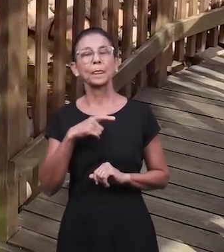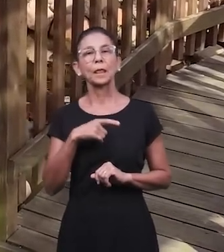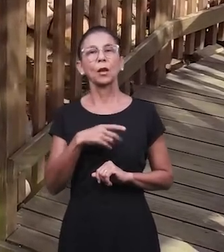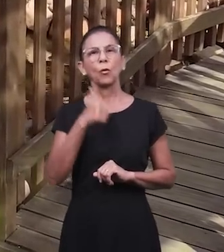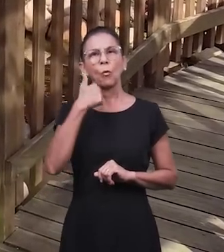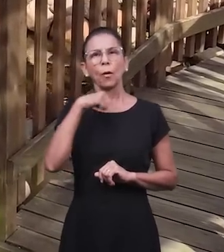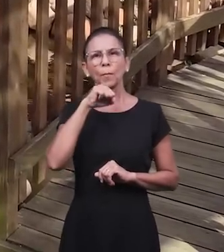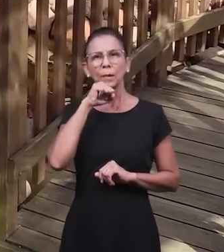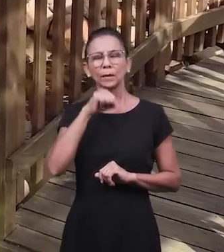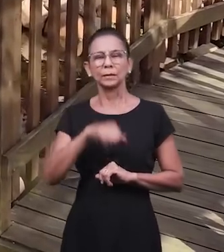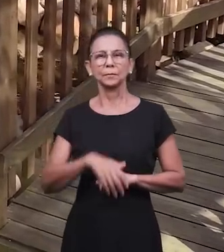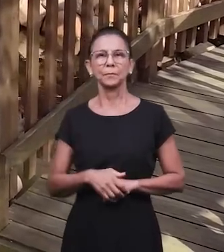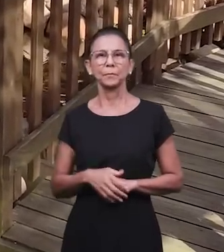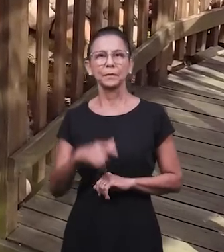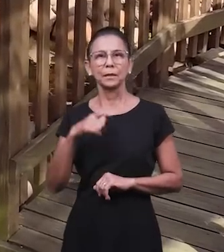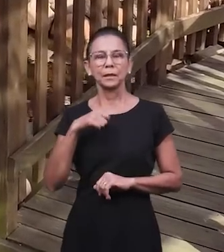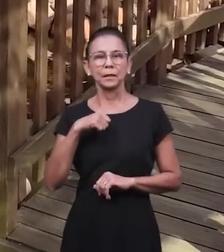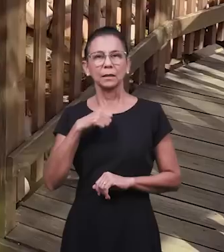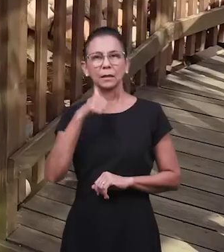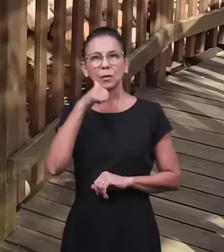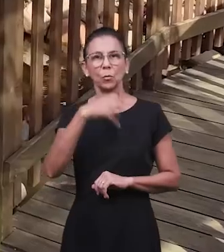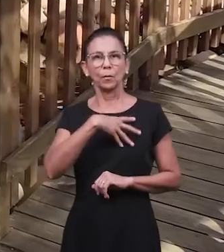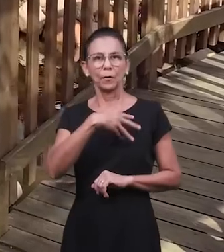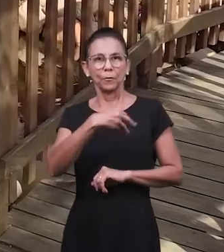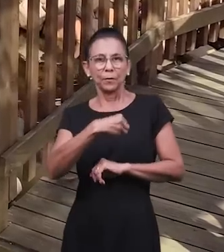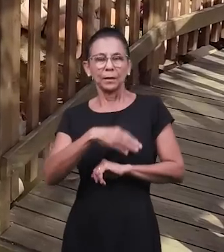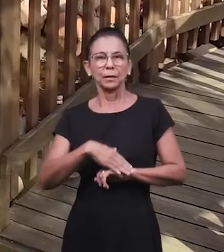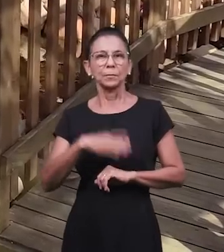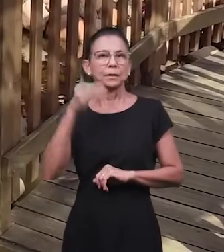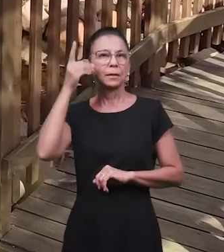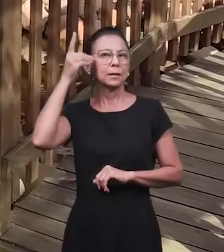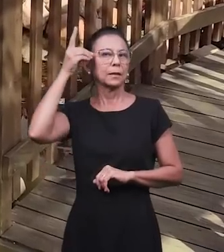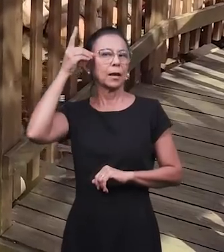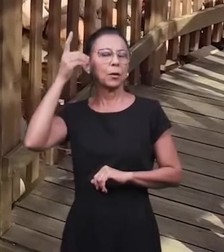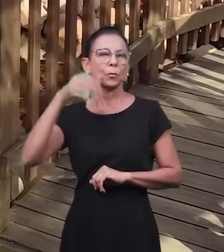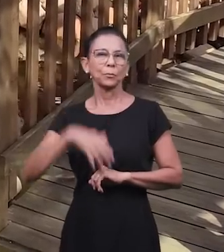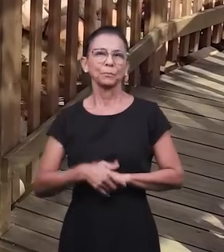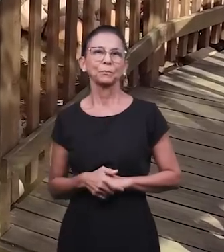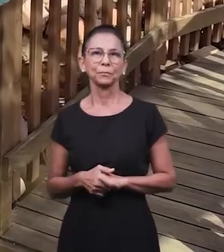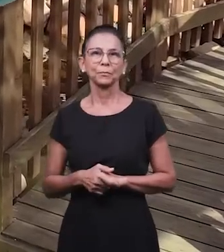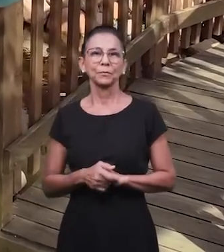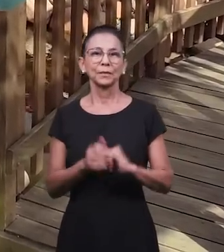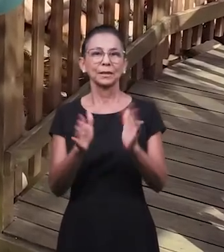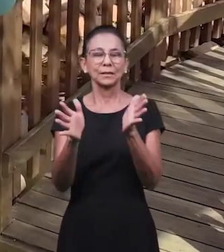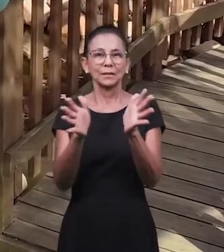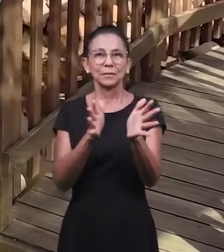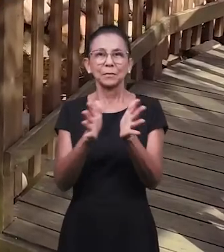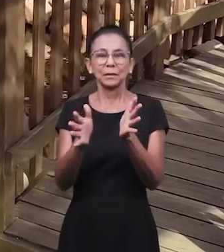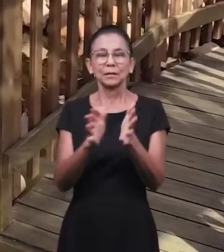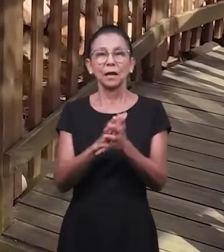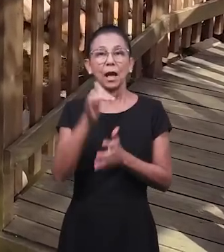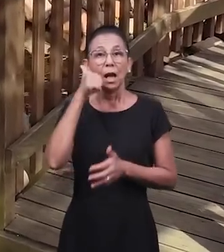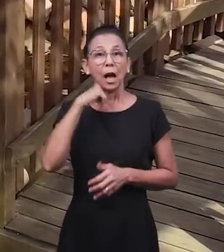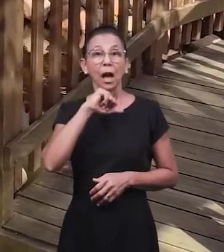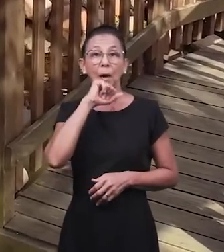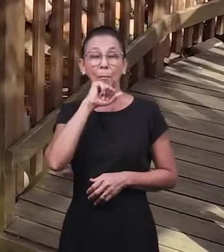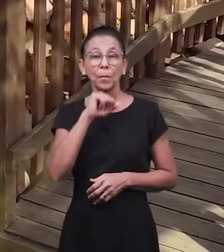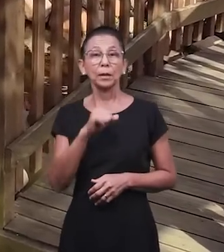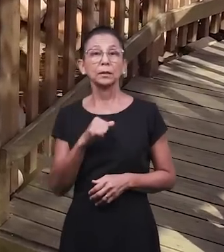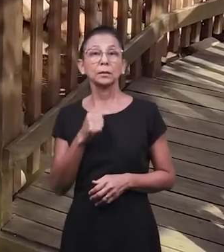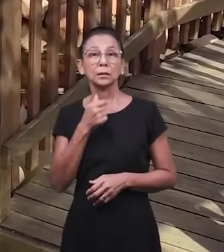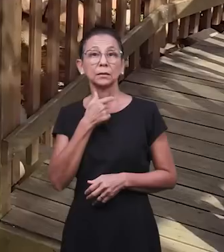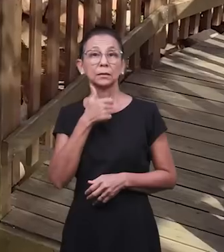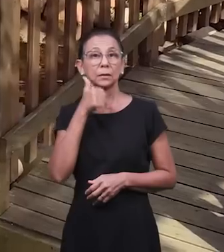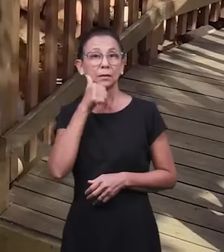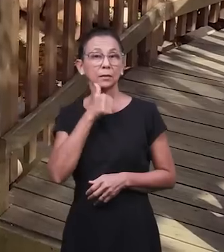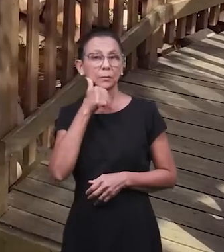que tem 15 anos, tem síndrome de Down, a menina, e ela ficou encantada com a maneira como foi